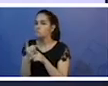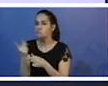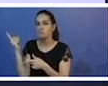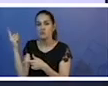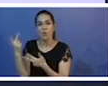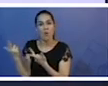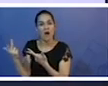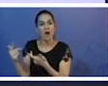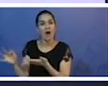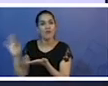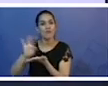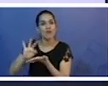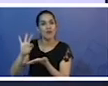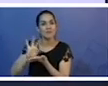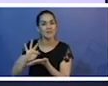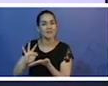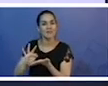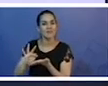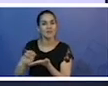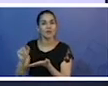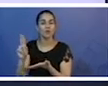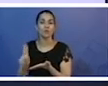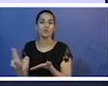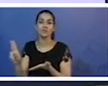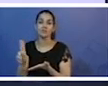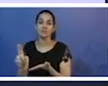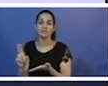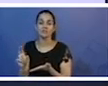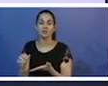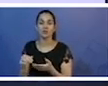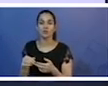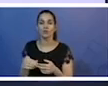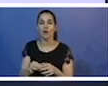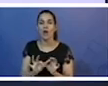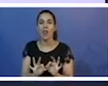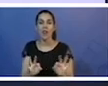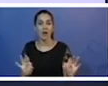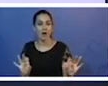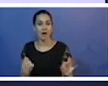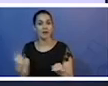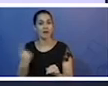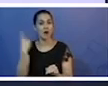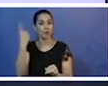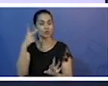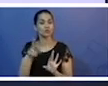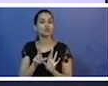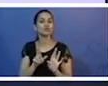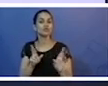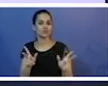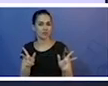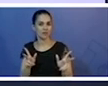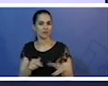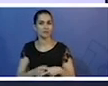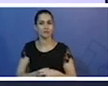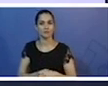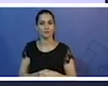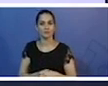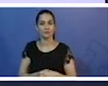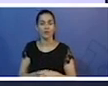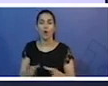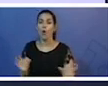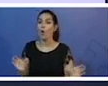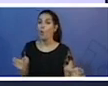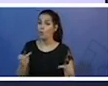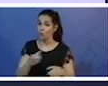expressão, só que utilizando lados e alturas diferentes. O que podemos concluir, então? Para